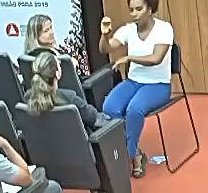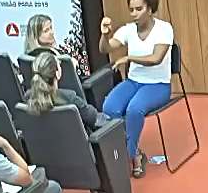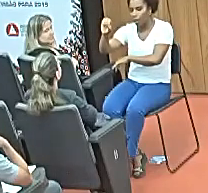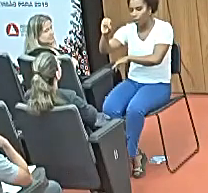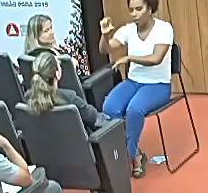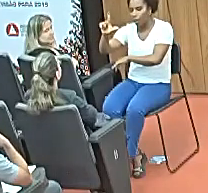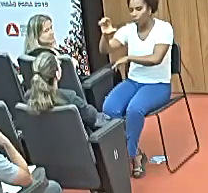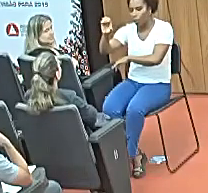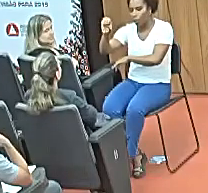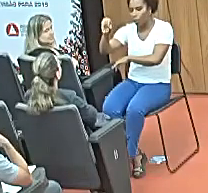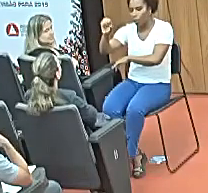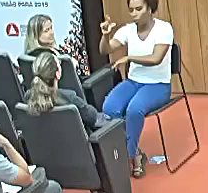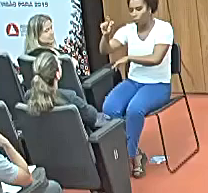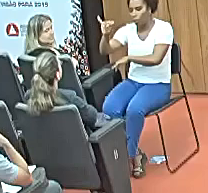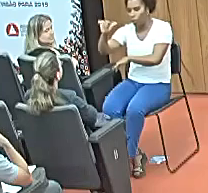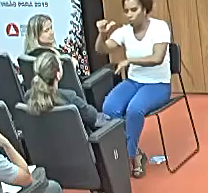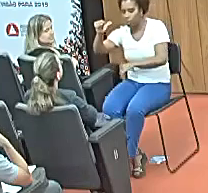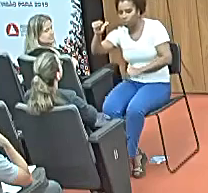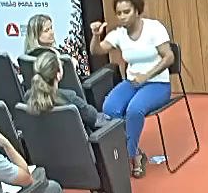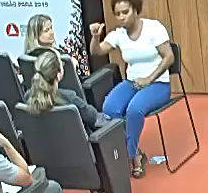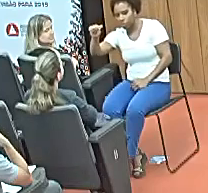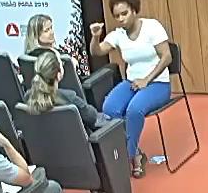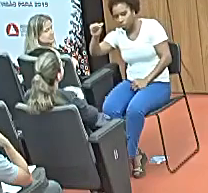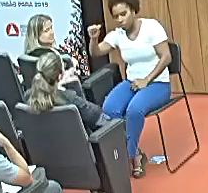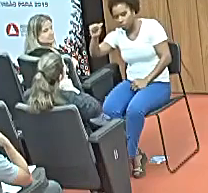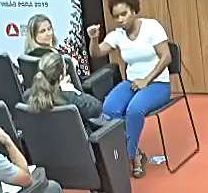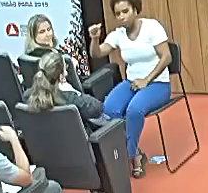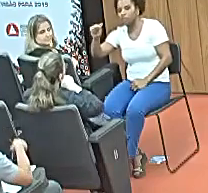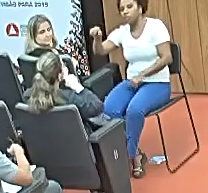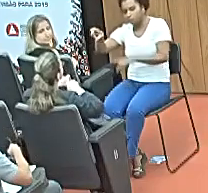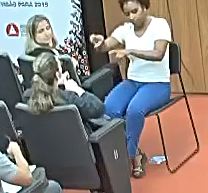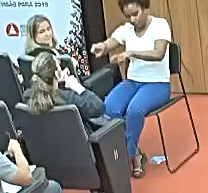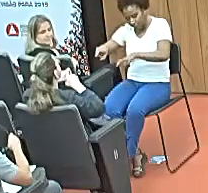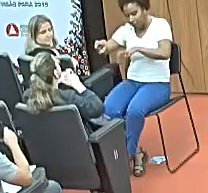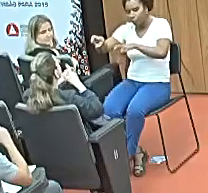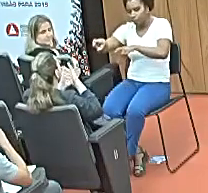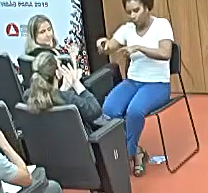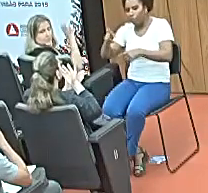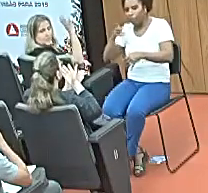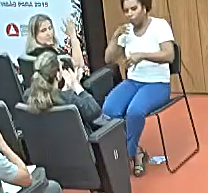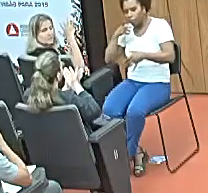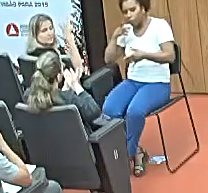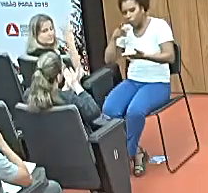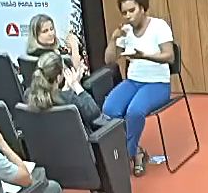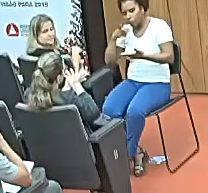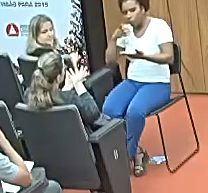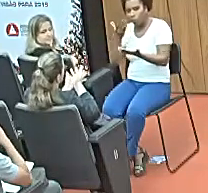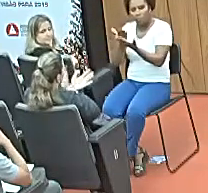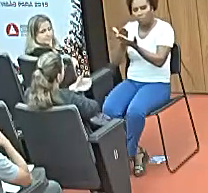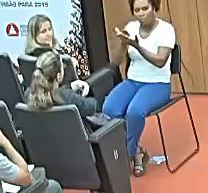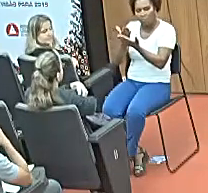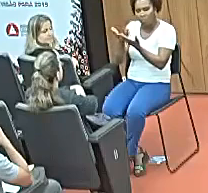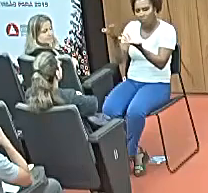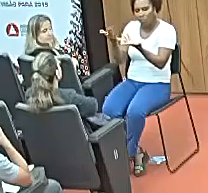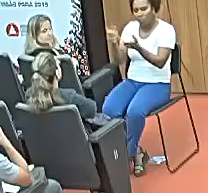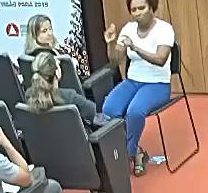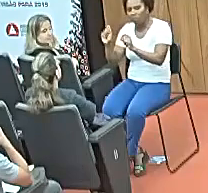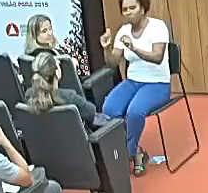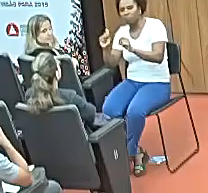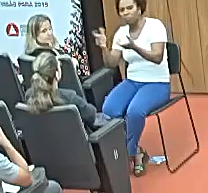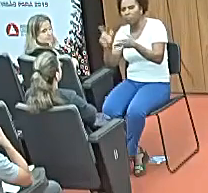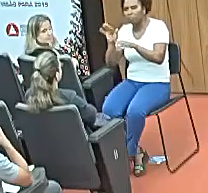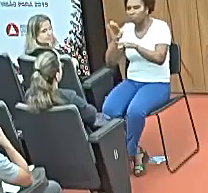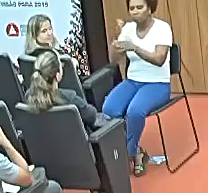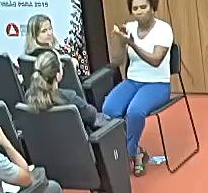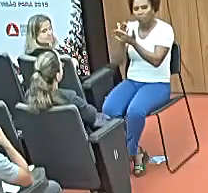caio martins fulkan realizar a manutenção sistemática da estrutura física das instalações